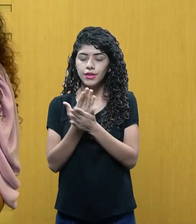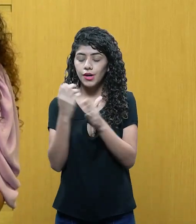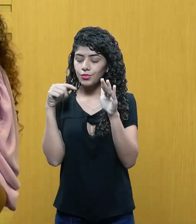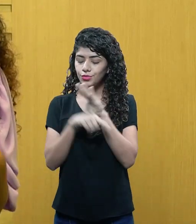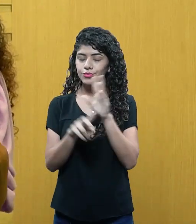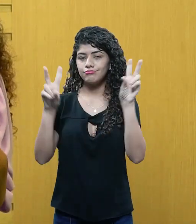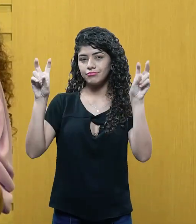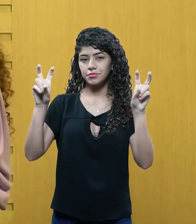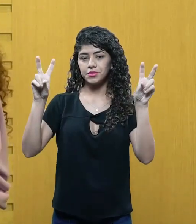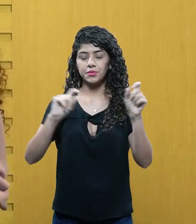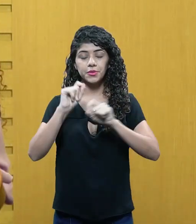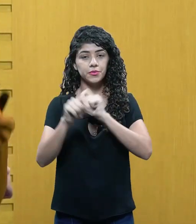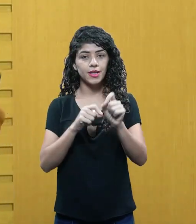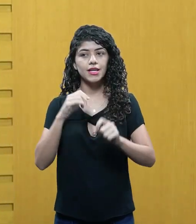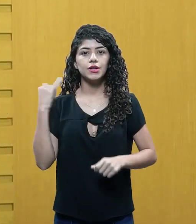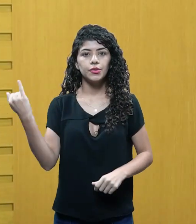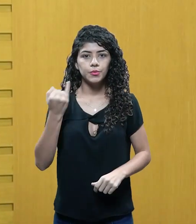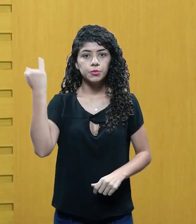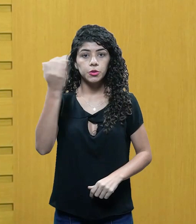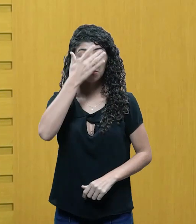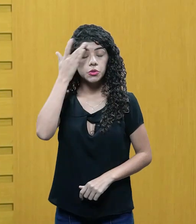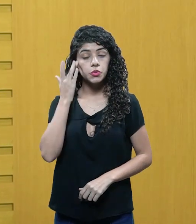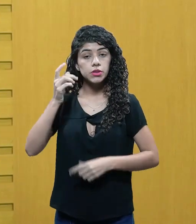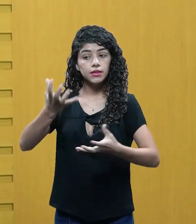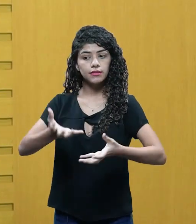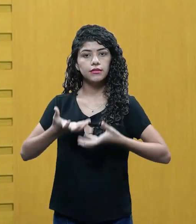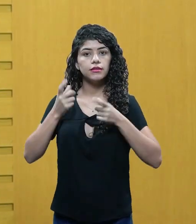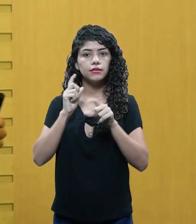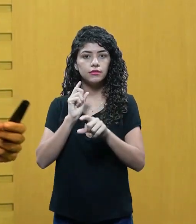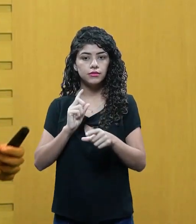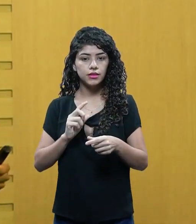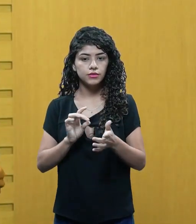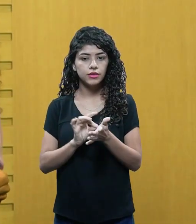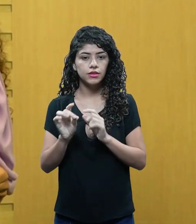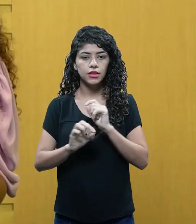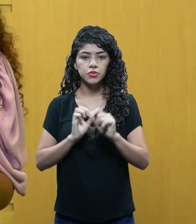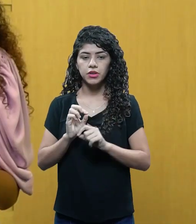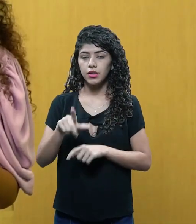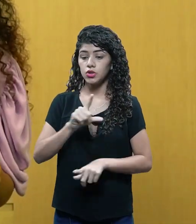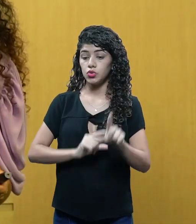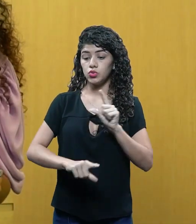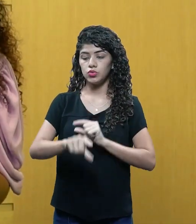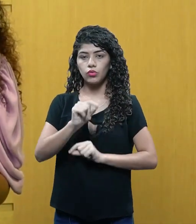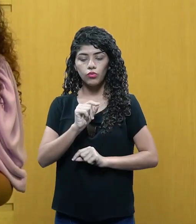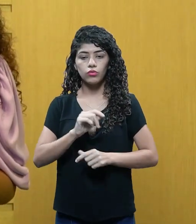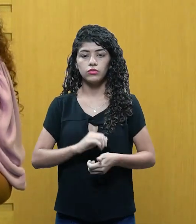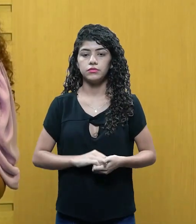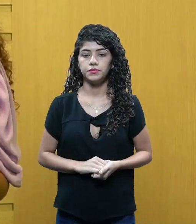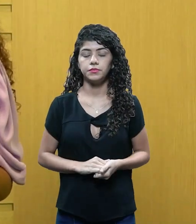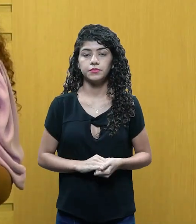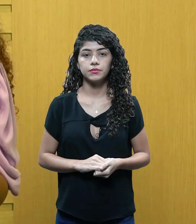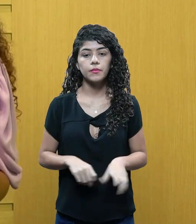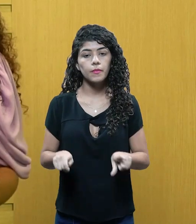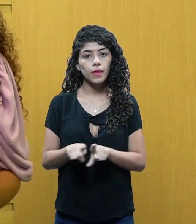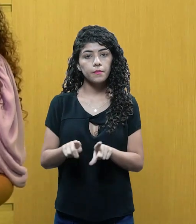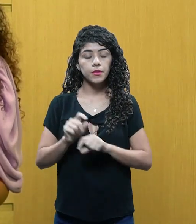assunto, que é muito importante para quem pretende tentar concursos, seleções, chamamentos de